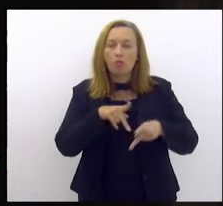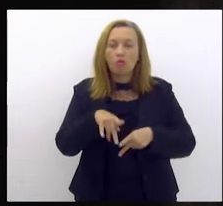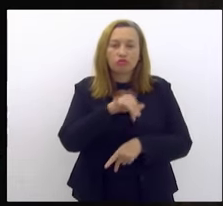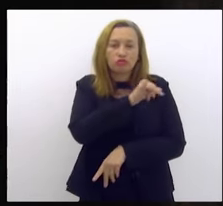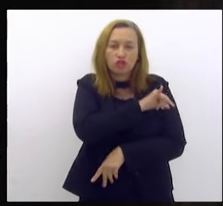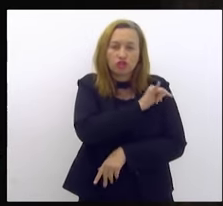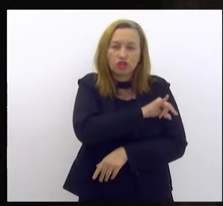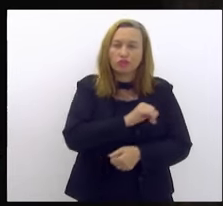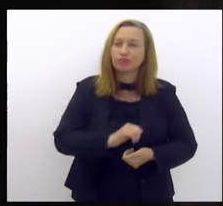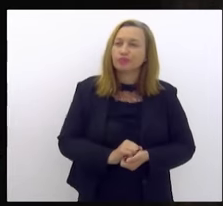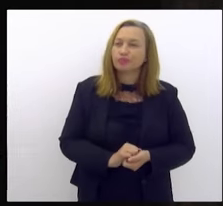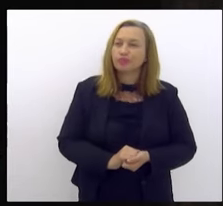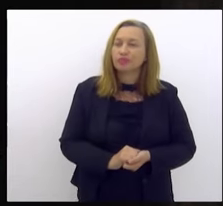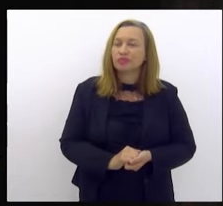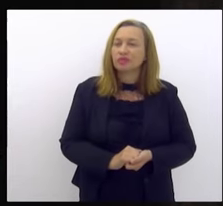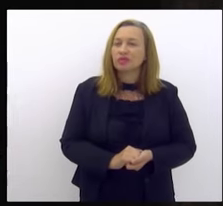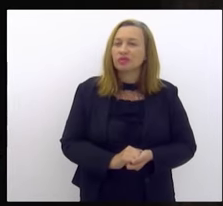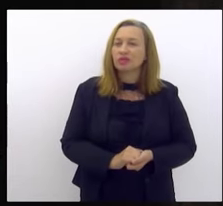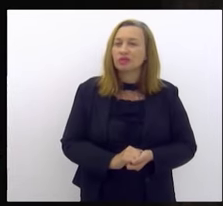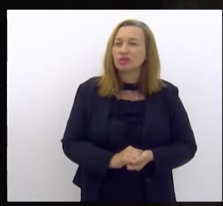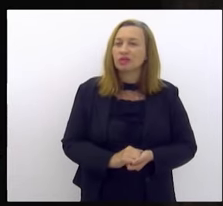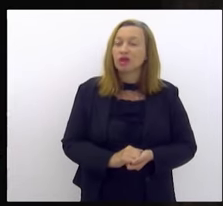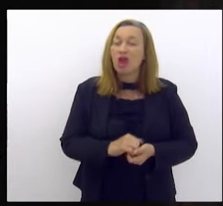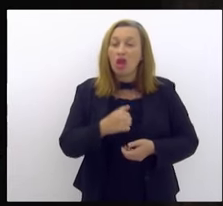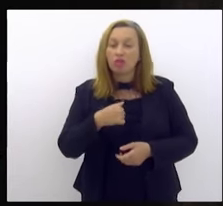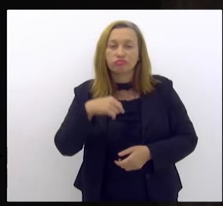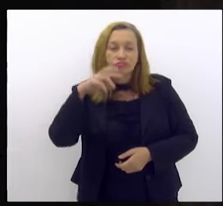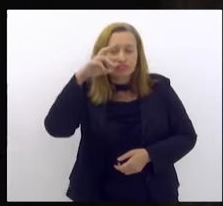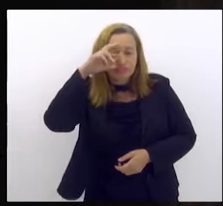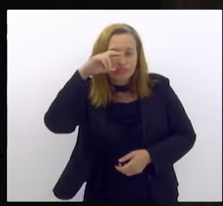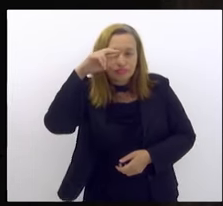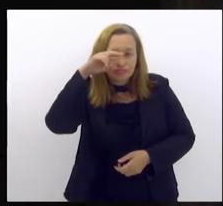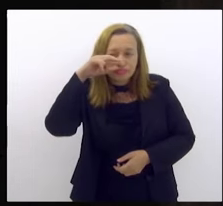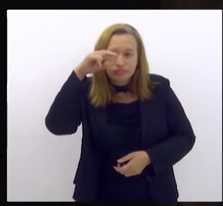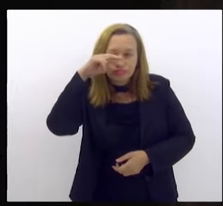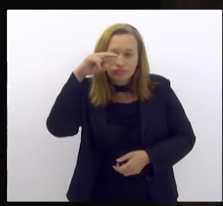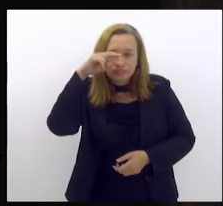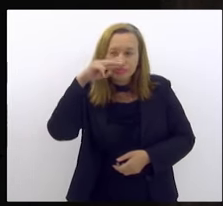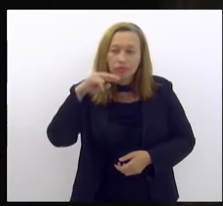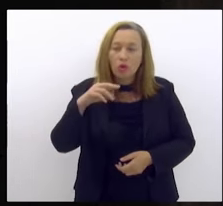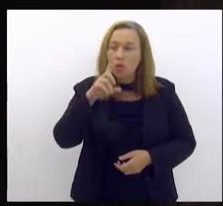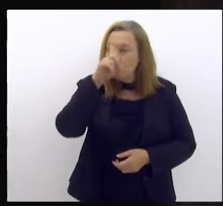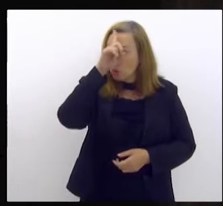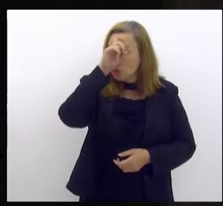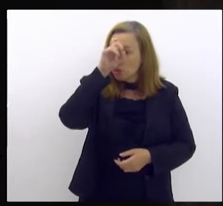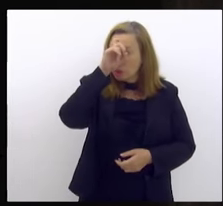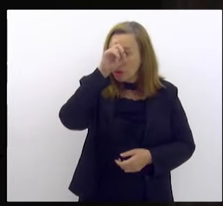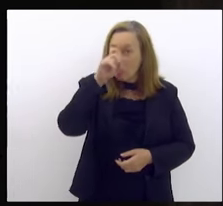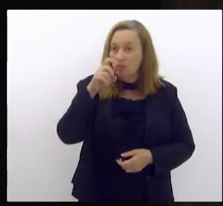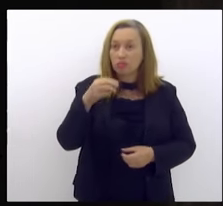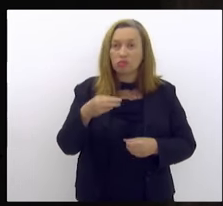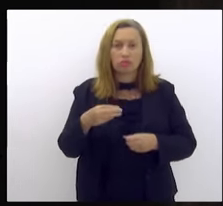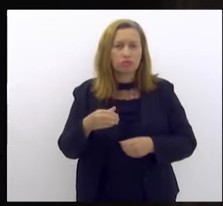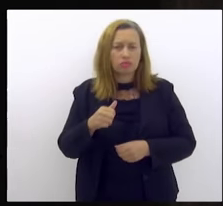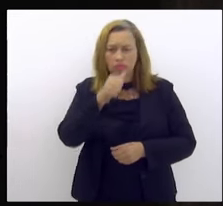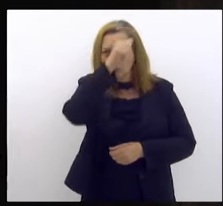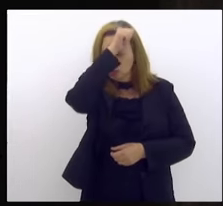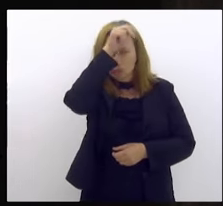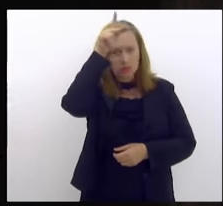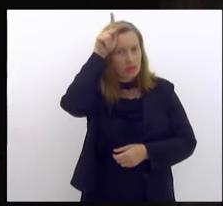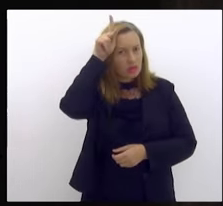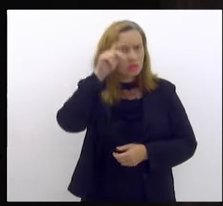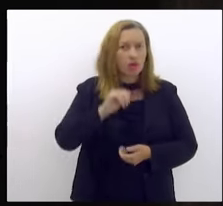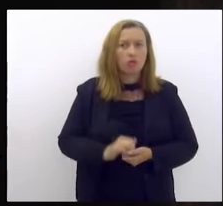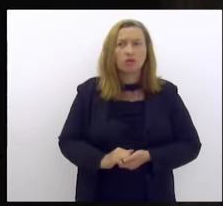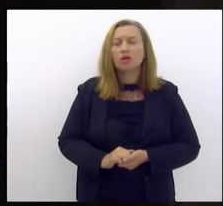Janeiro que, na ocasião, eu fui fiscalizar um hospital municipal